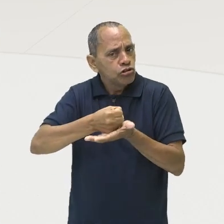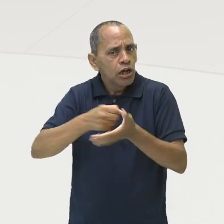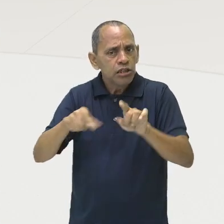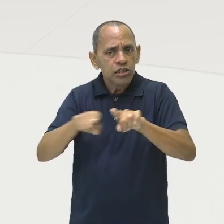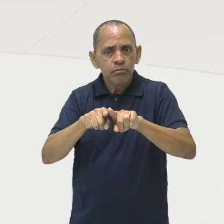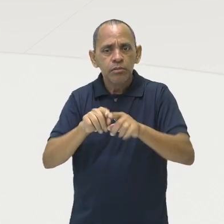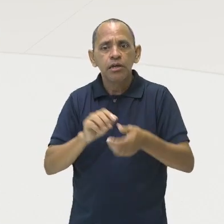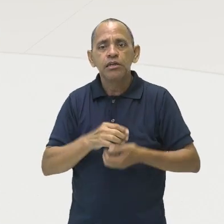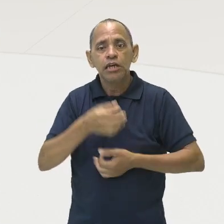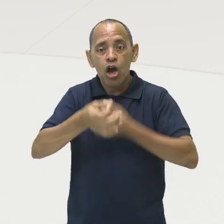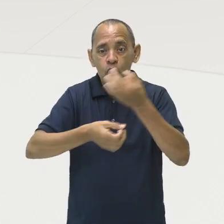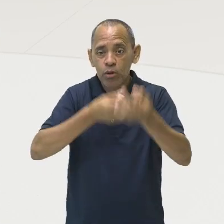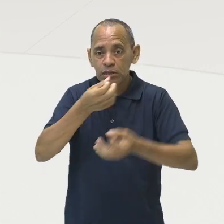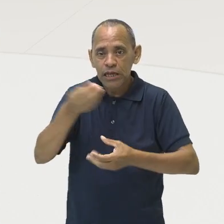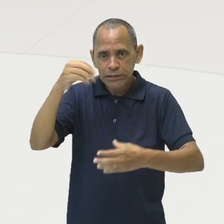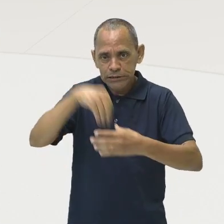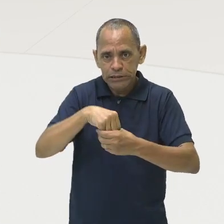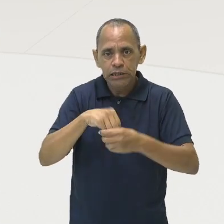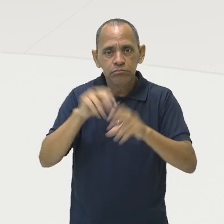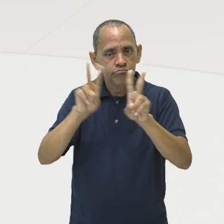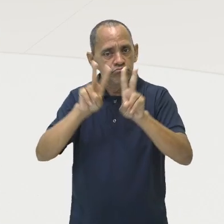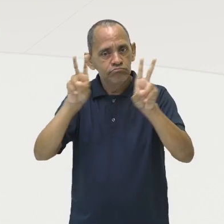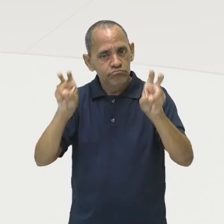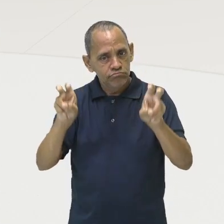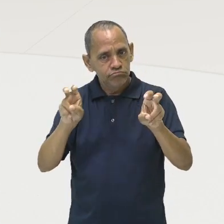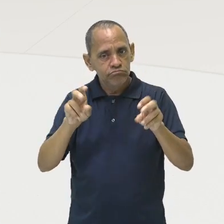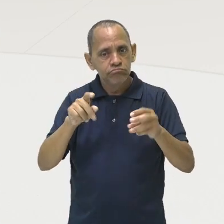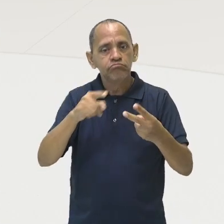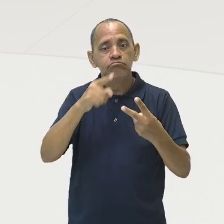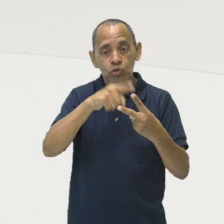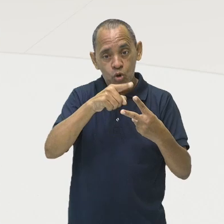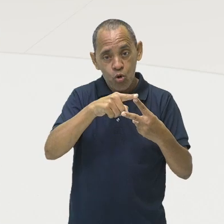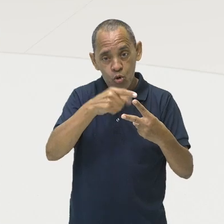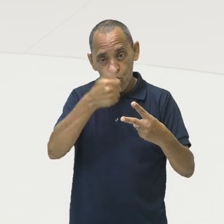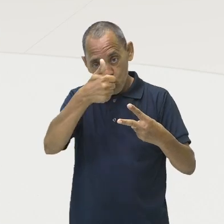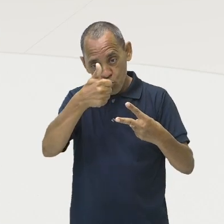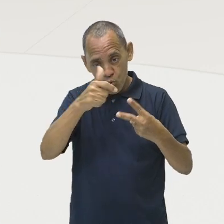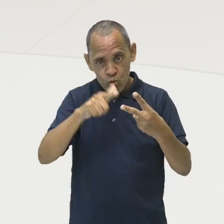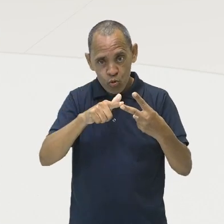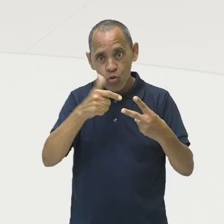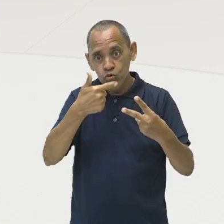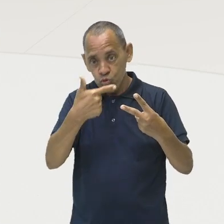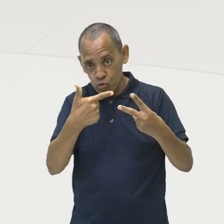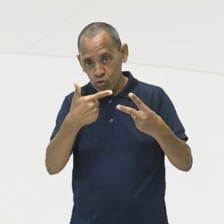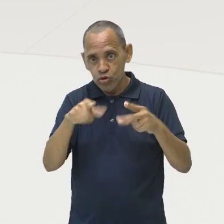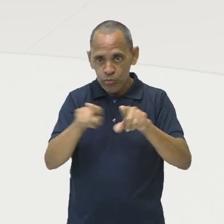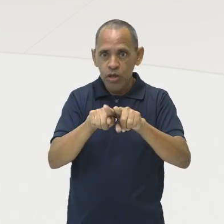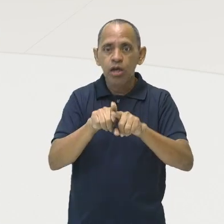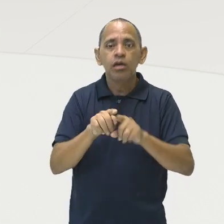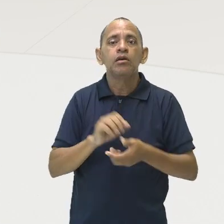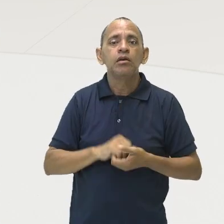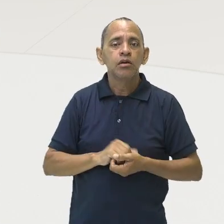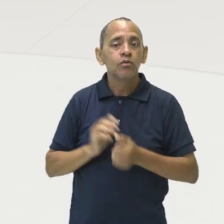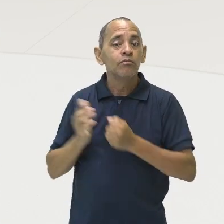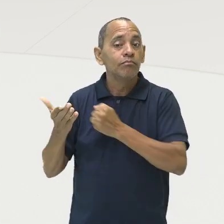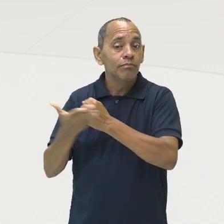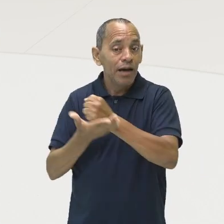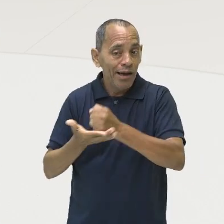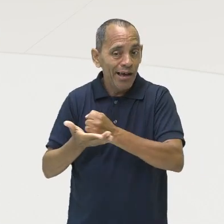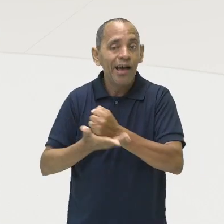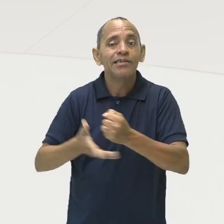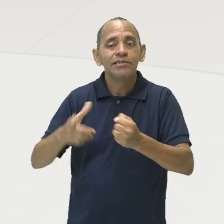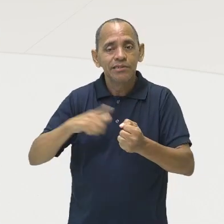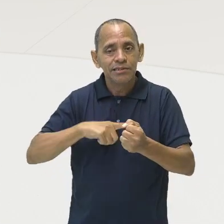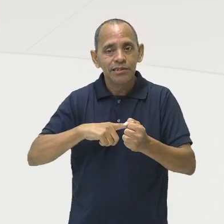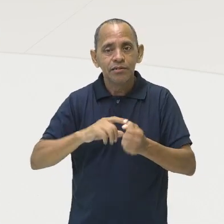essas pessoas dentro desses argumentos, né? Tanto do argumento 1 quanto do argumento 2, que vão sustentar, né? O argumento é